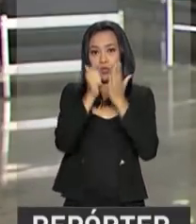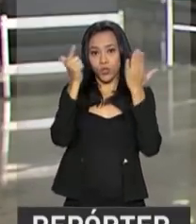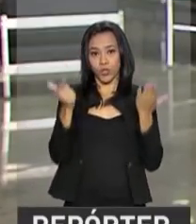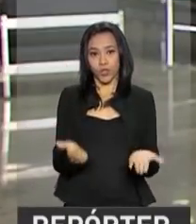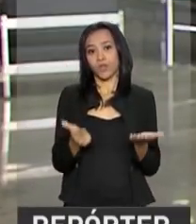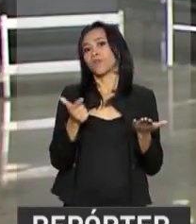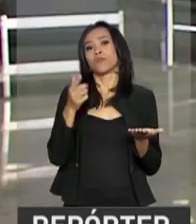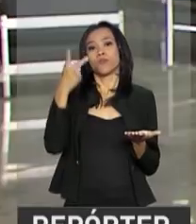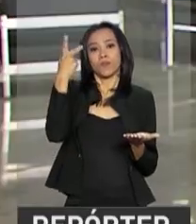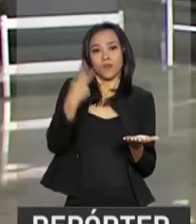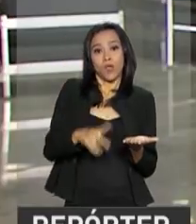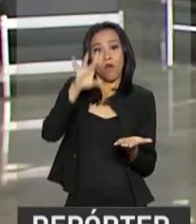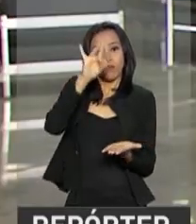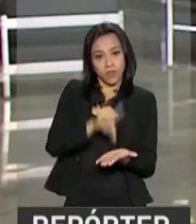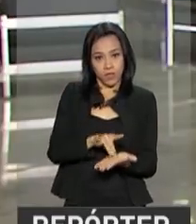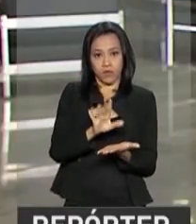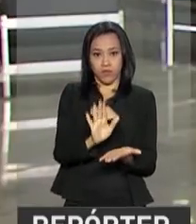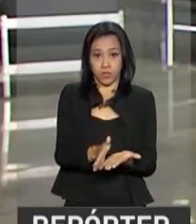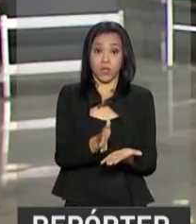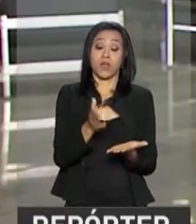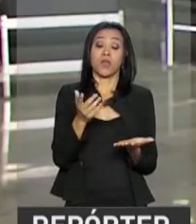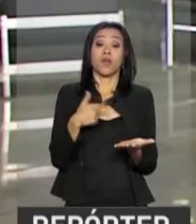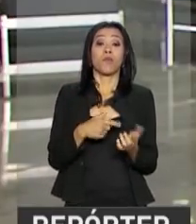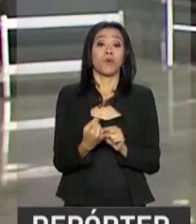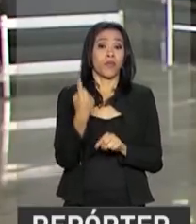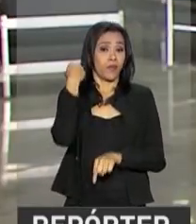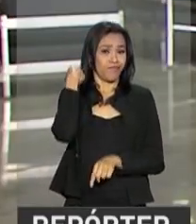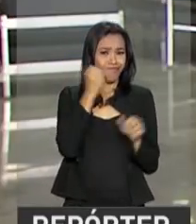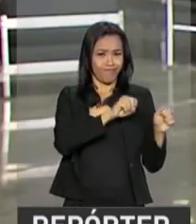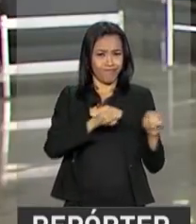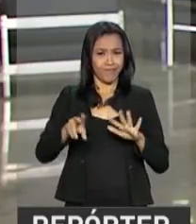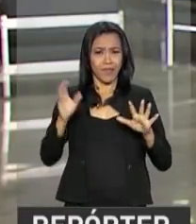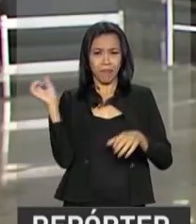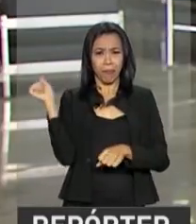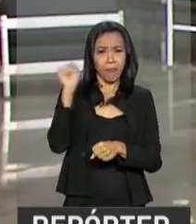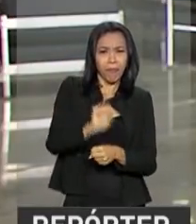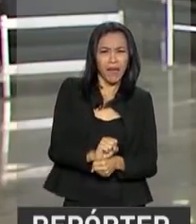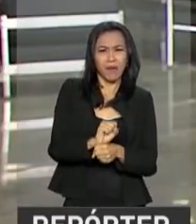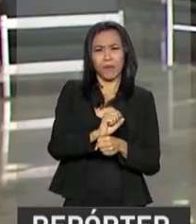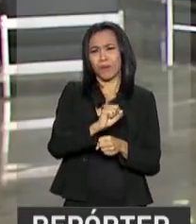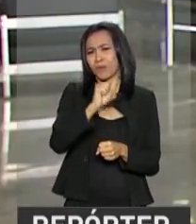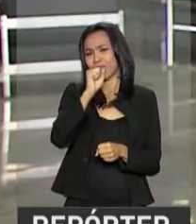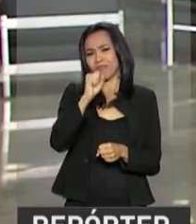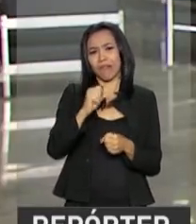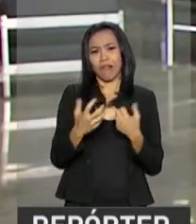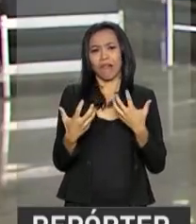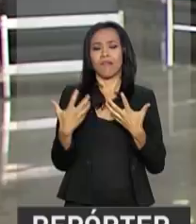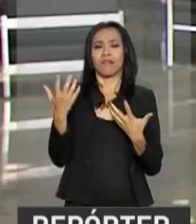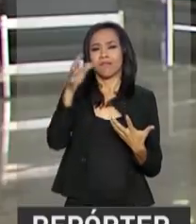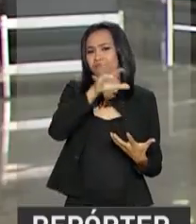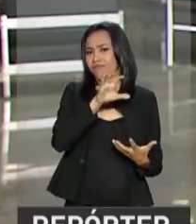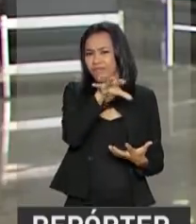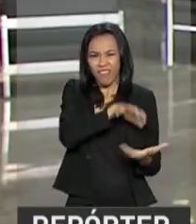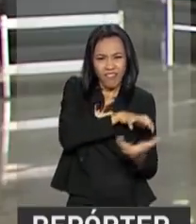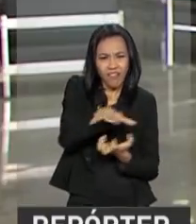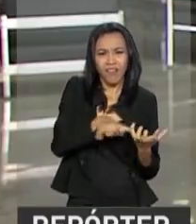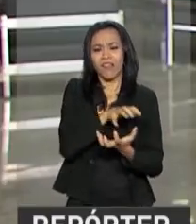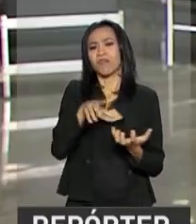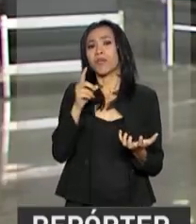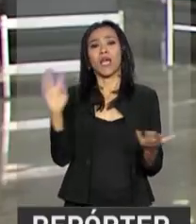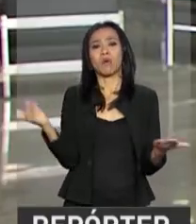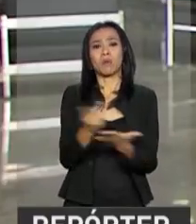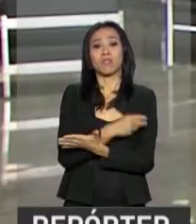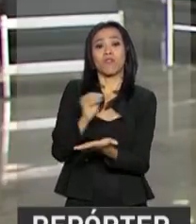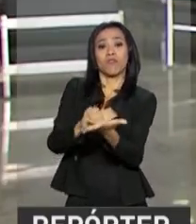oito dias esses trabalhadores iniciaram a paralisação nacional o que resultou no desabastecimento de vários setores como